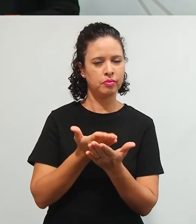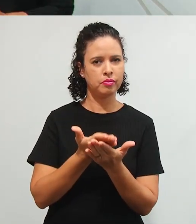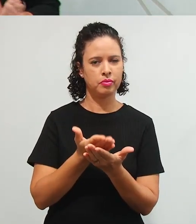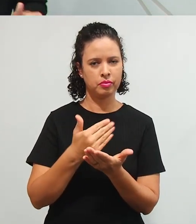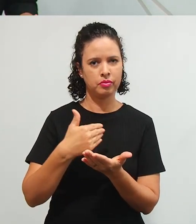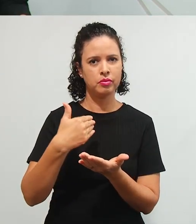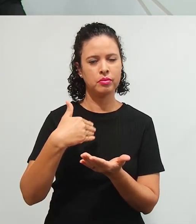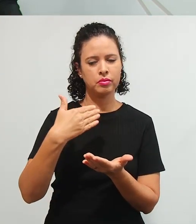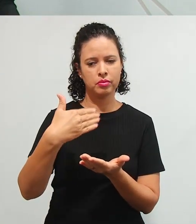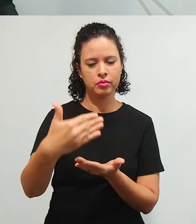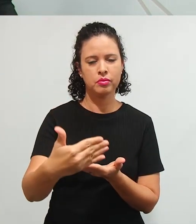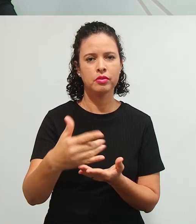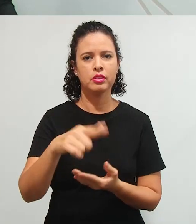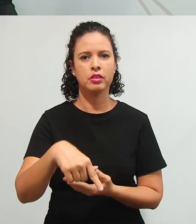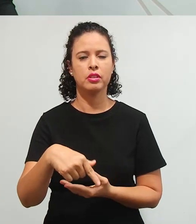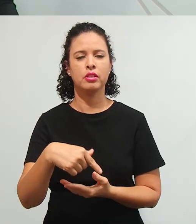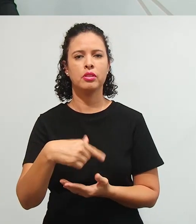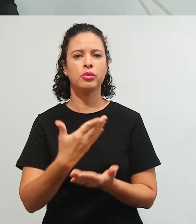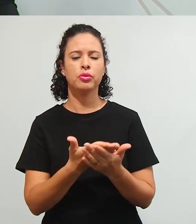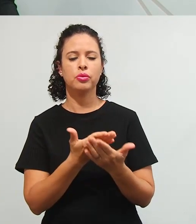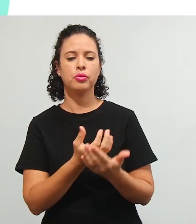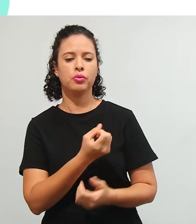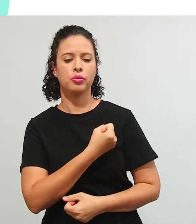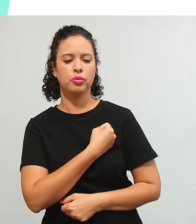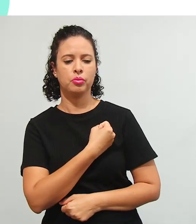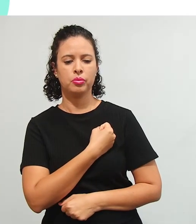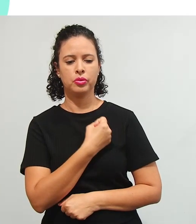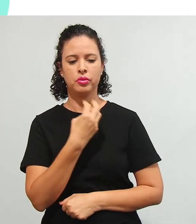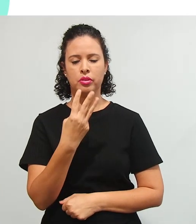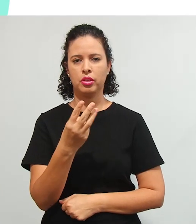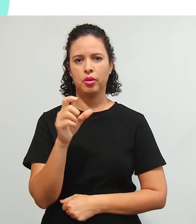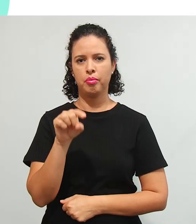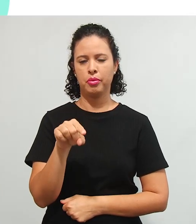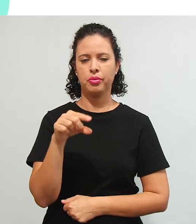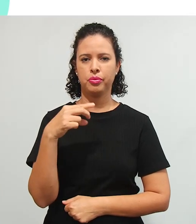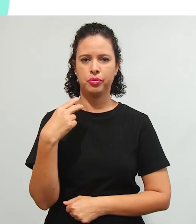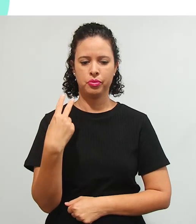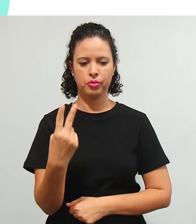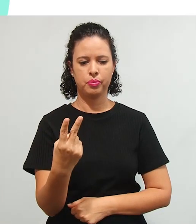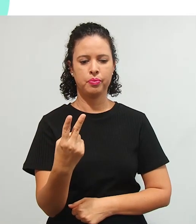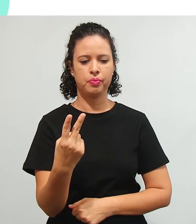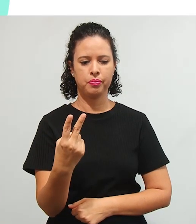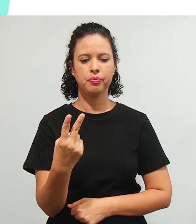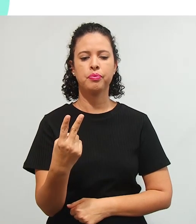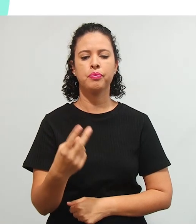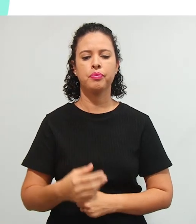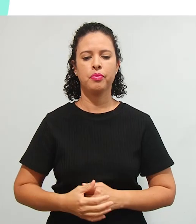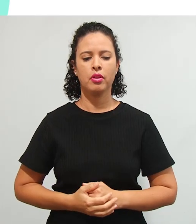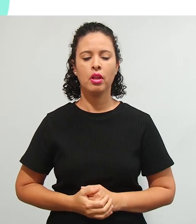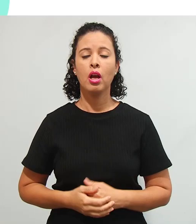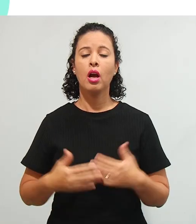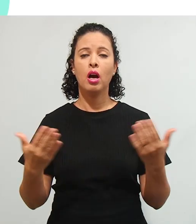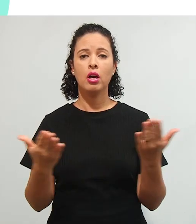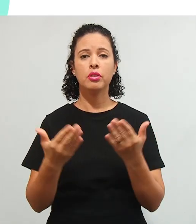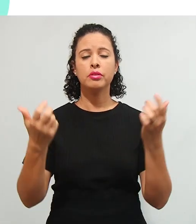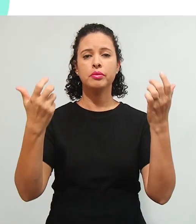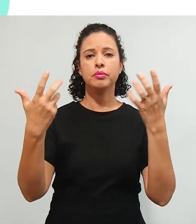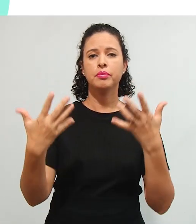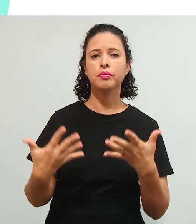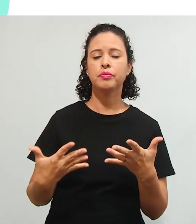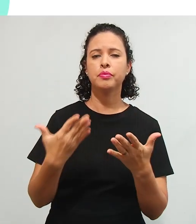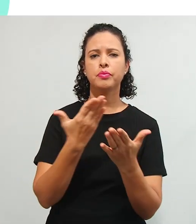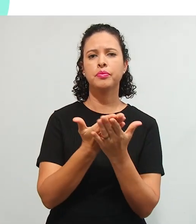continuidade à nossa webaula de número 3.2. Neste momento, nós